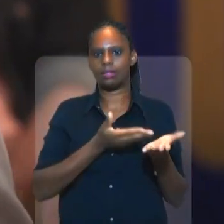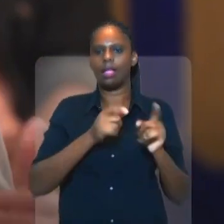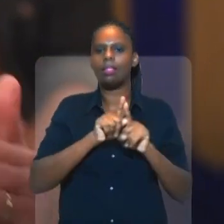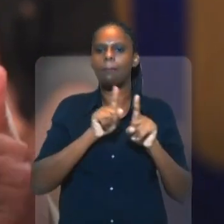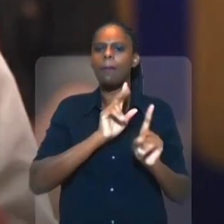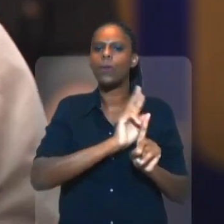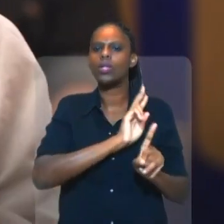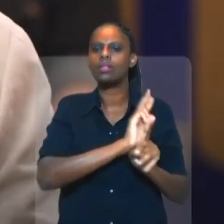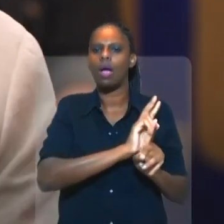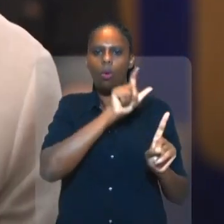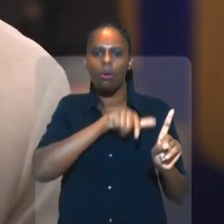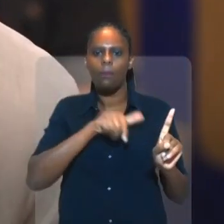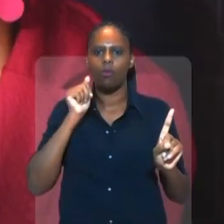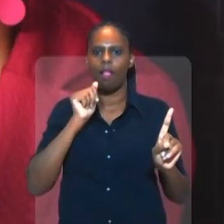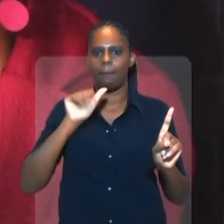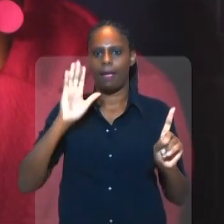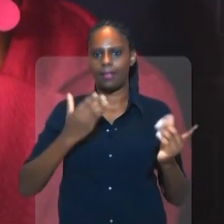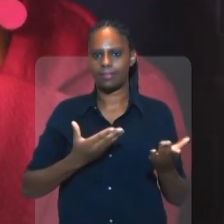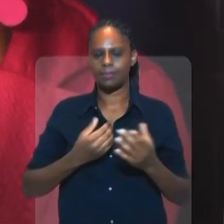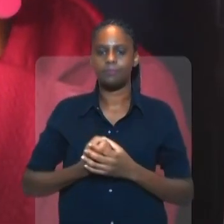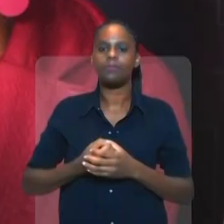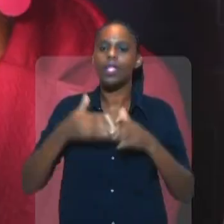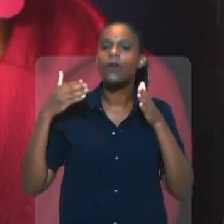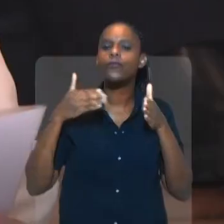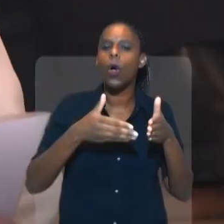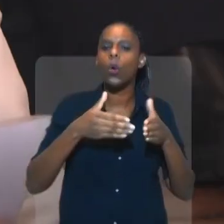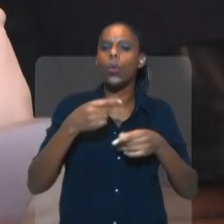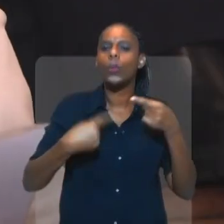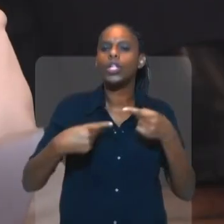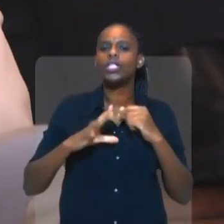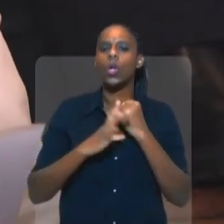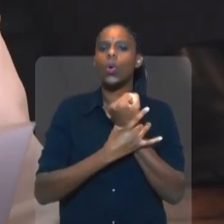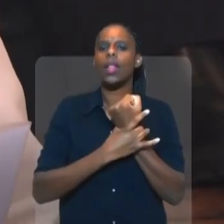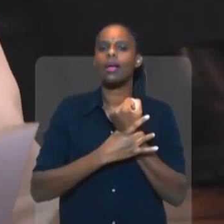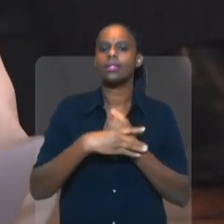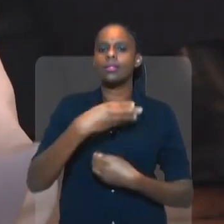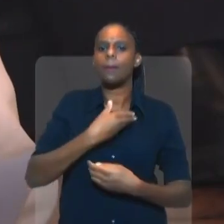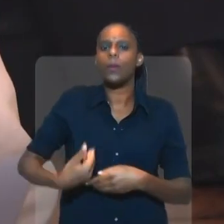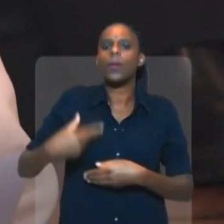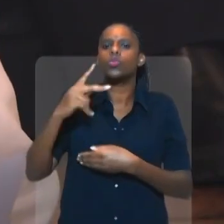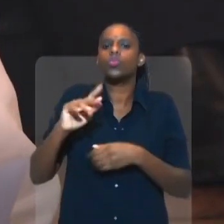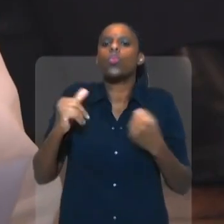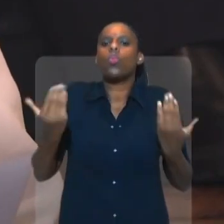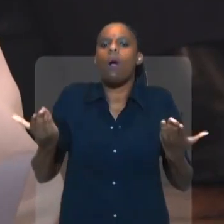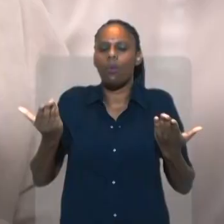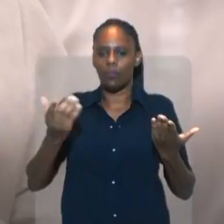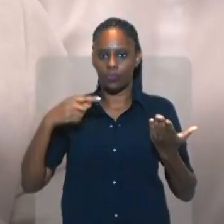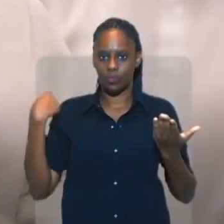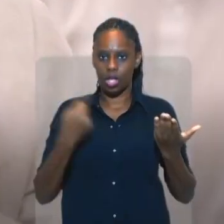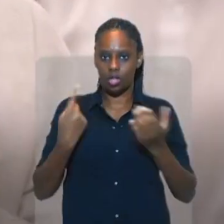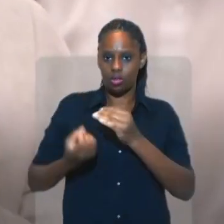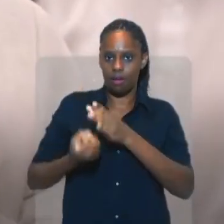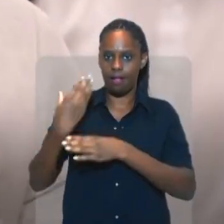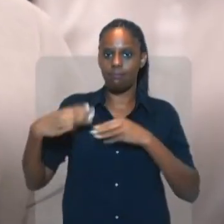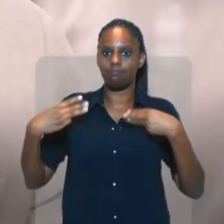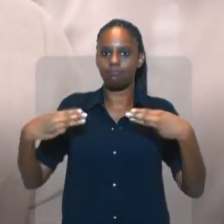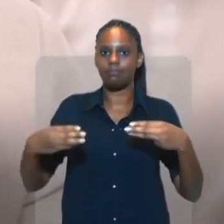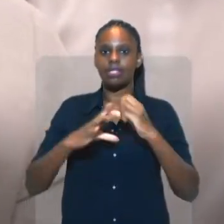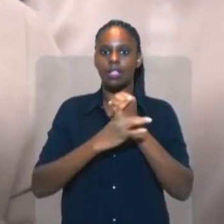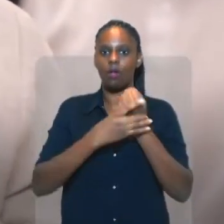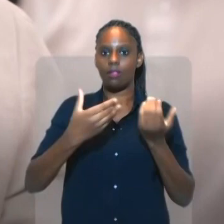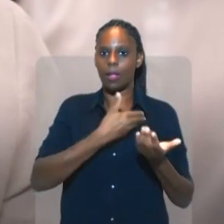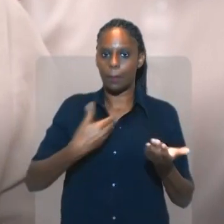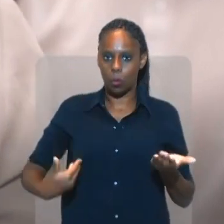dura e que tenha mais proteção para mulher qual será o foco da sua política de segurança pública nós vamos